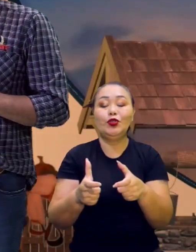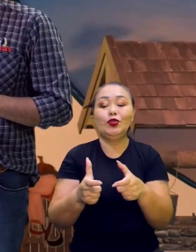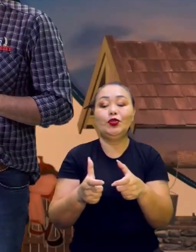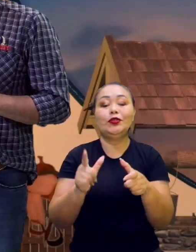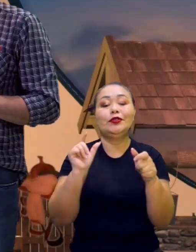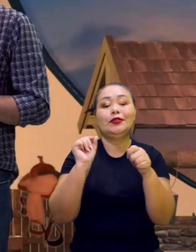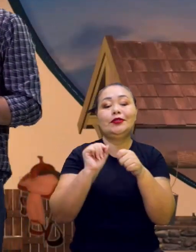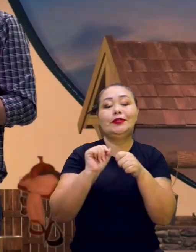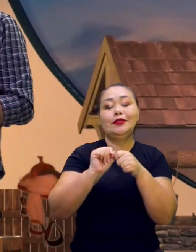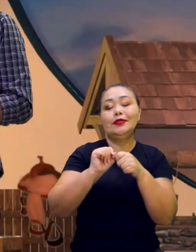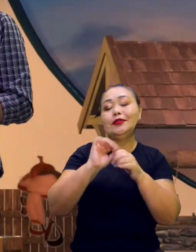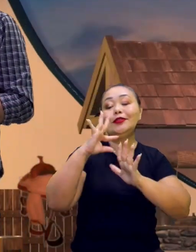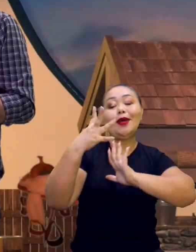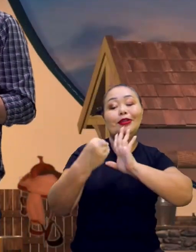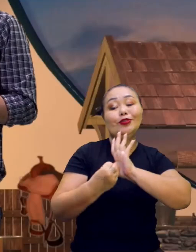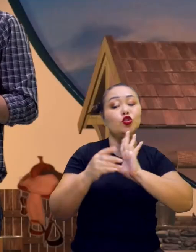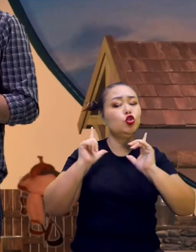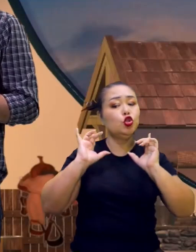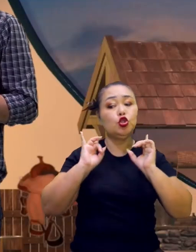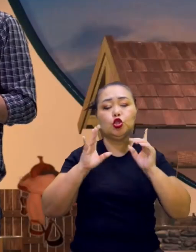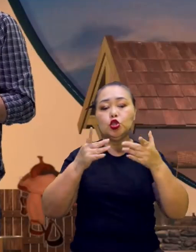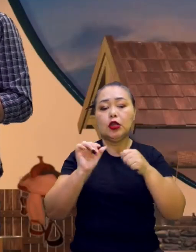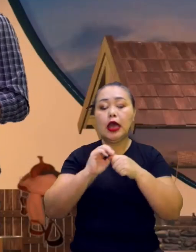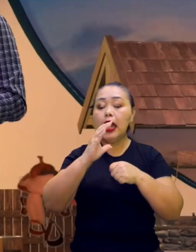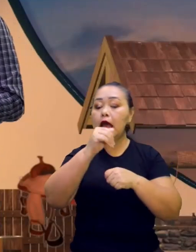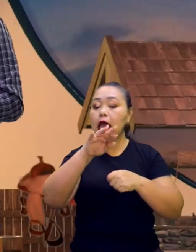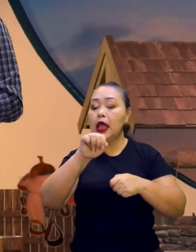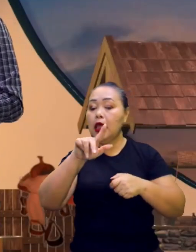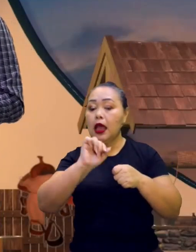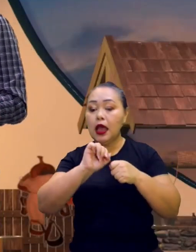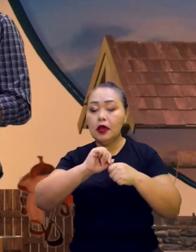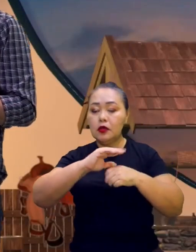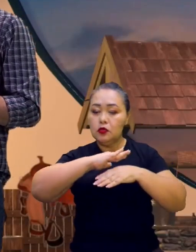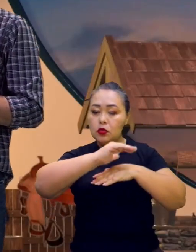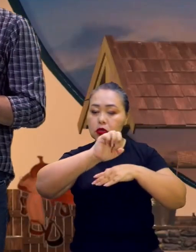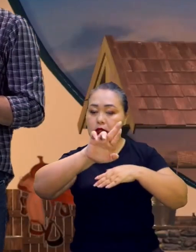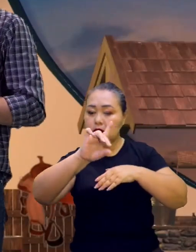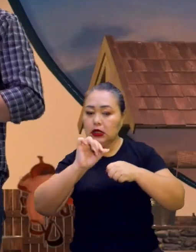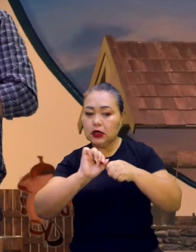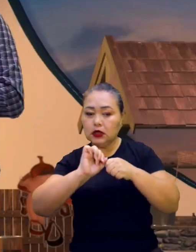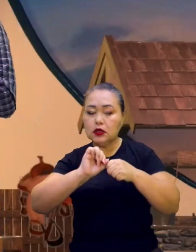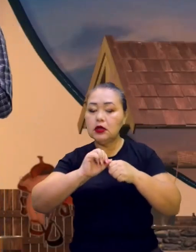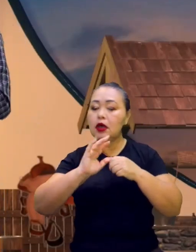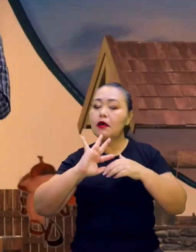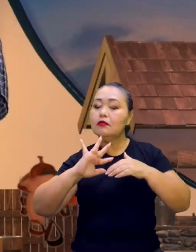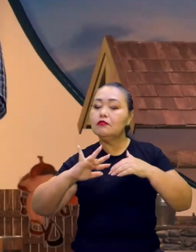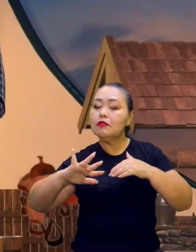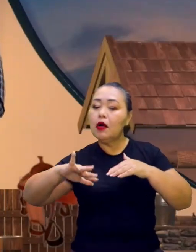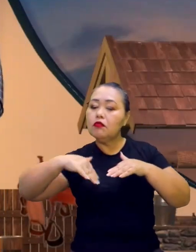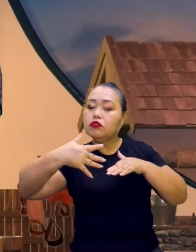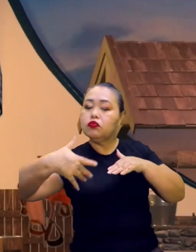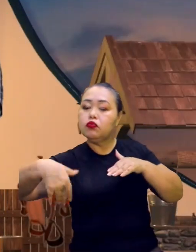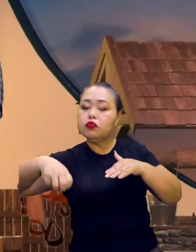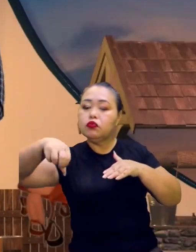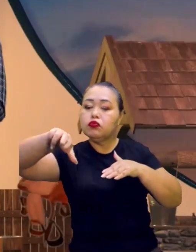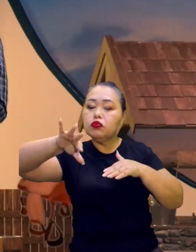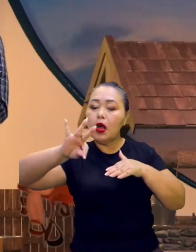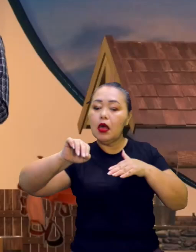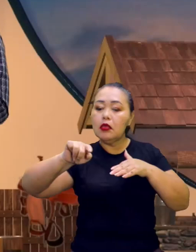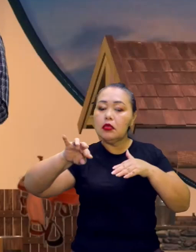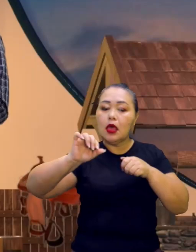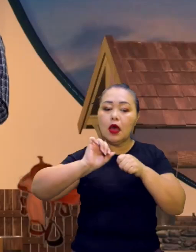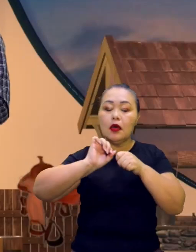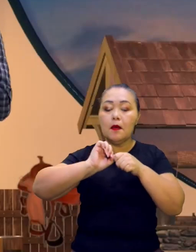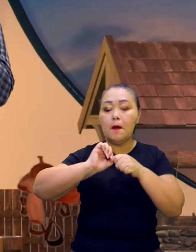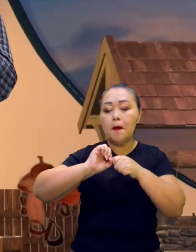biomas amazônicos, caatinga, cerrado, mata atlântica, pampas e